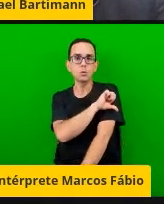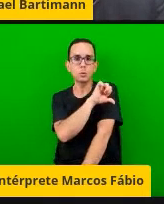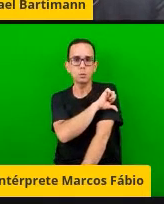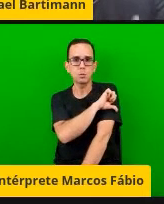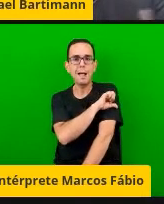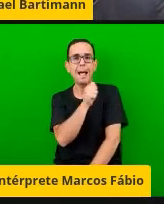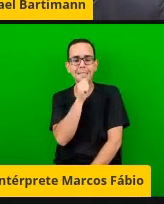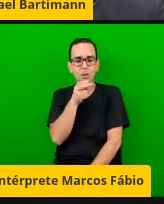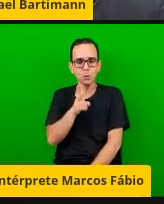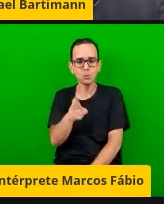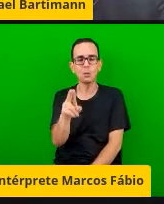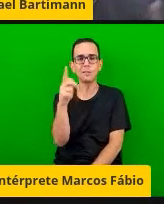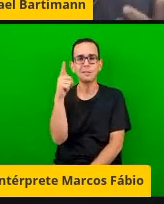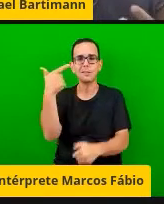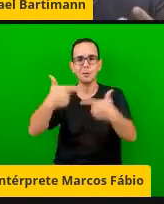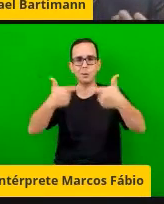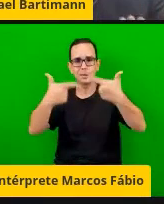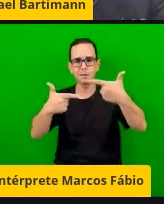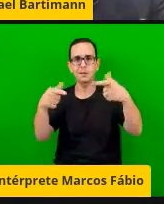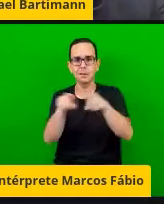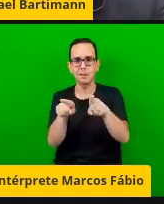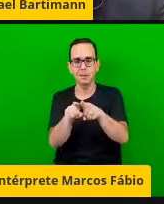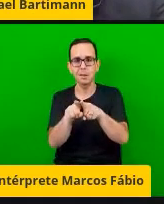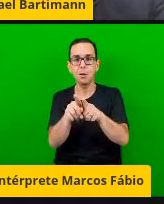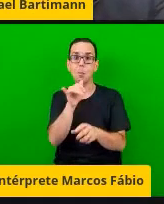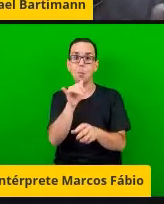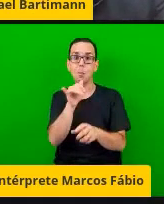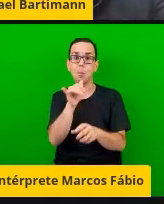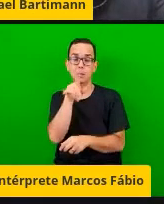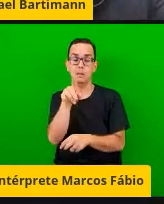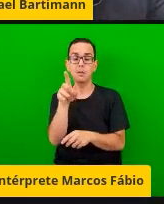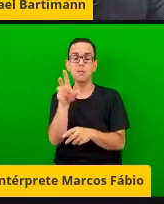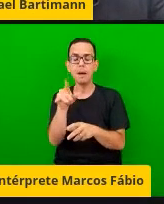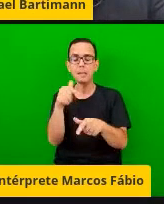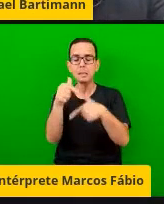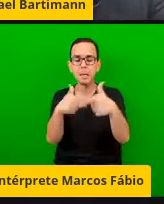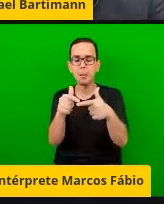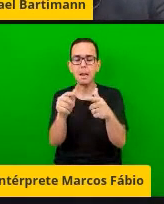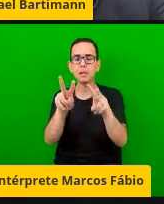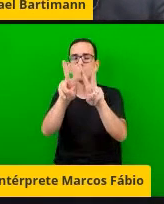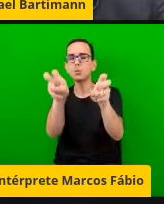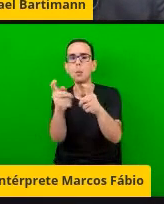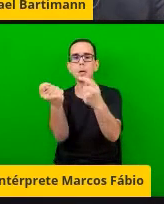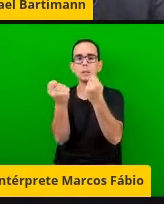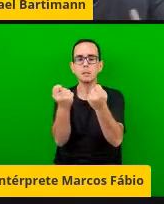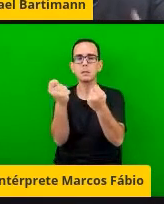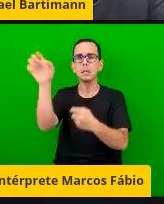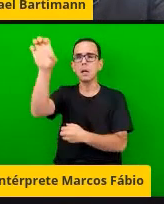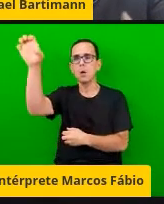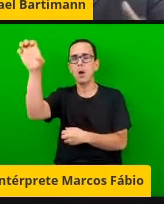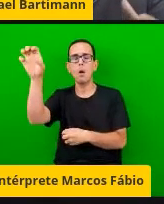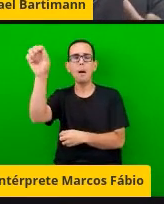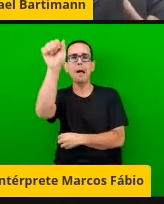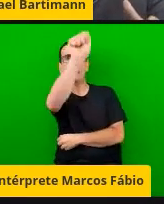geopolítica, trabalhando ainda, por exemplo, a economia, a população na Europa, na Ásia. Então, você